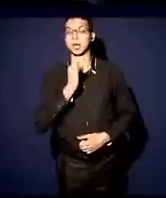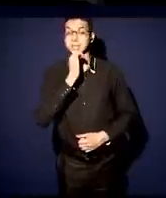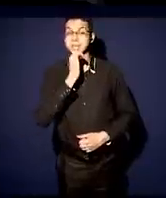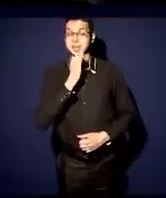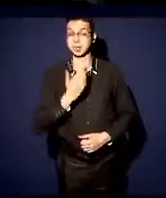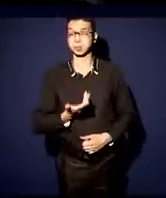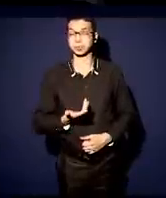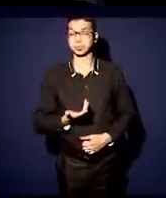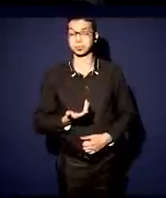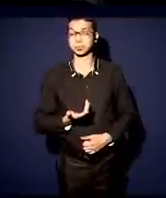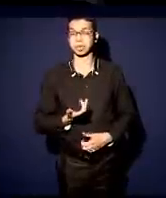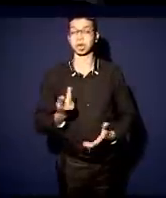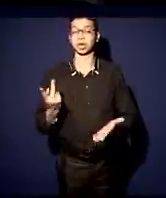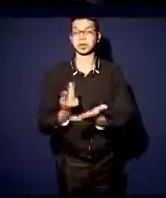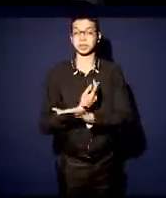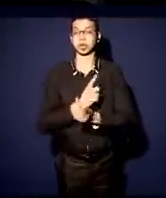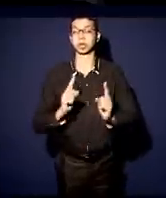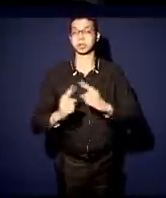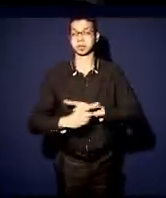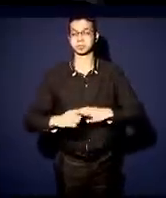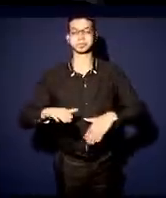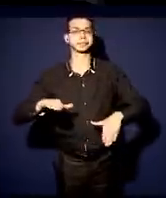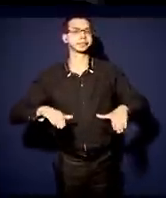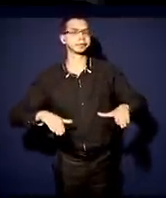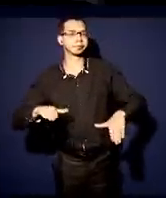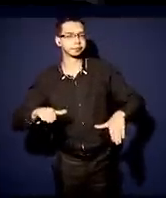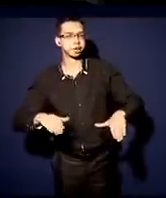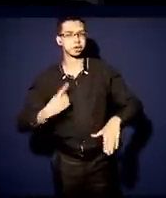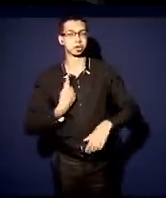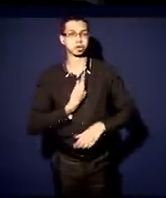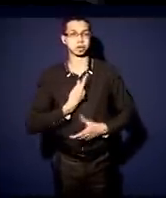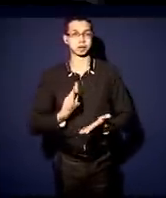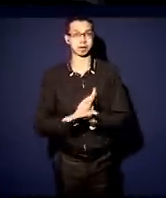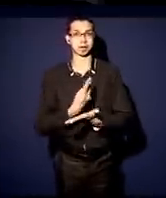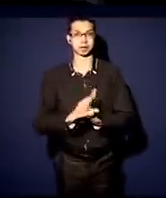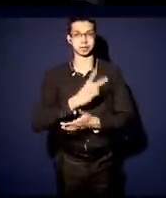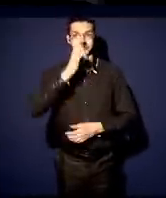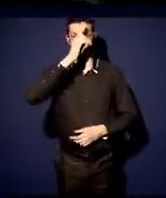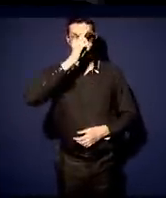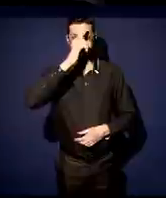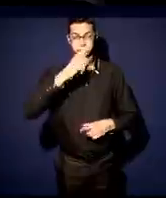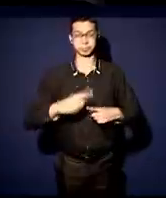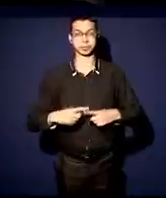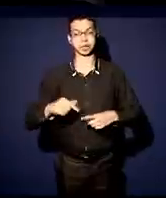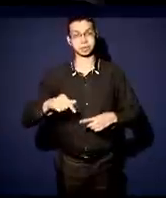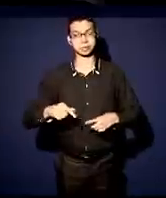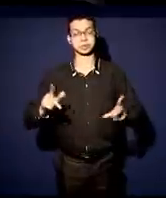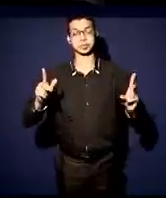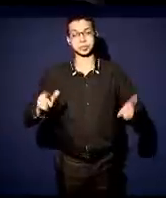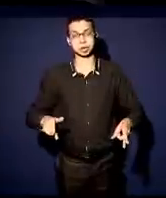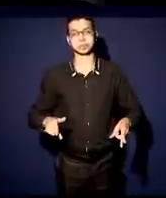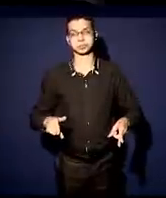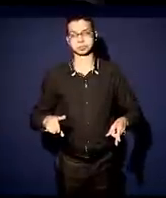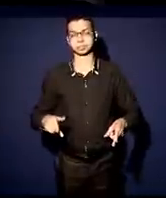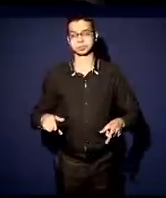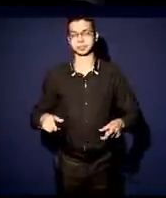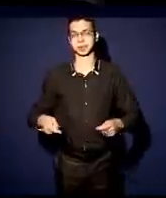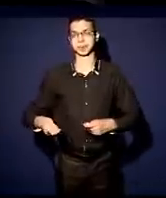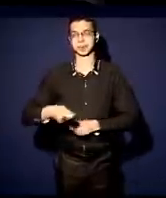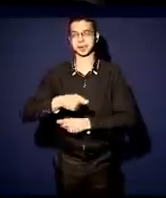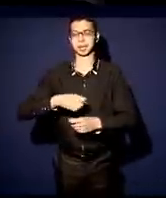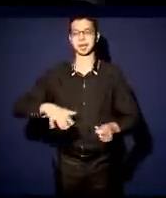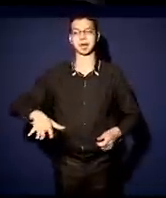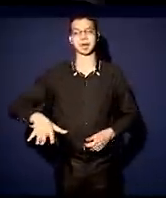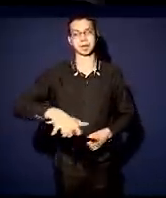a gente está errado no nosso padrão histórico, né, que nós somos aqui mais ou menos uma mesma geração de mercado, e com o